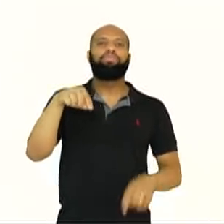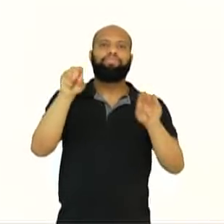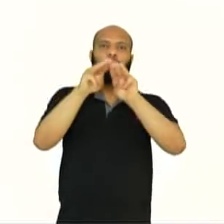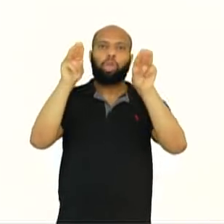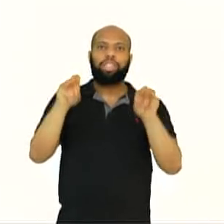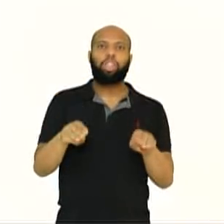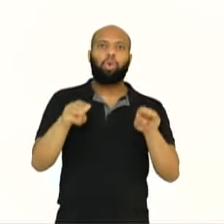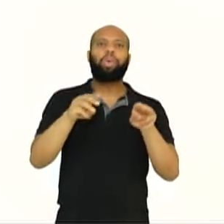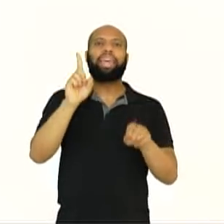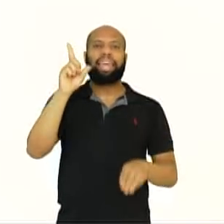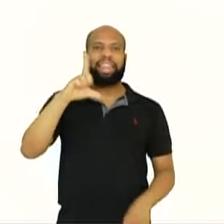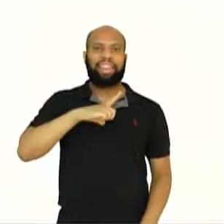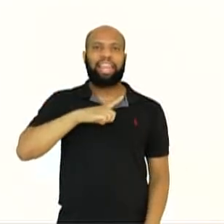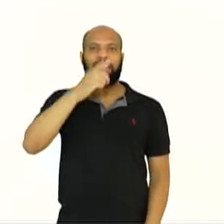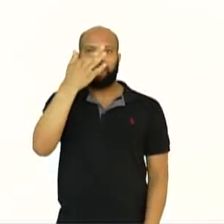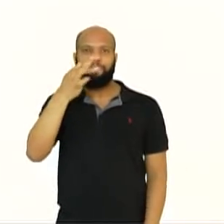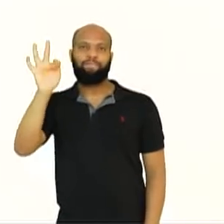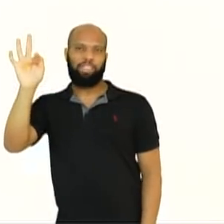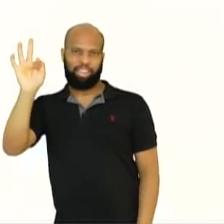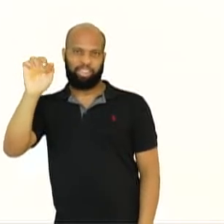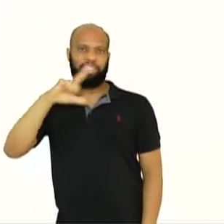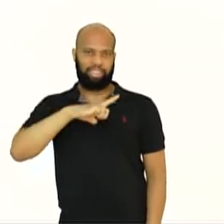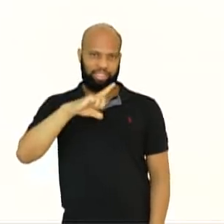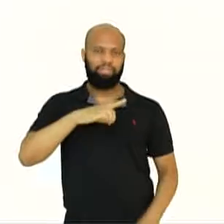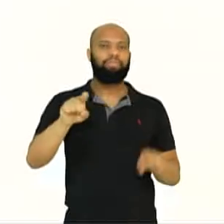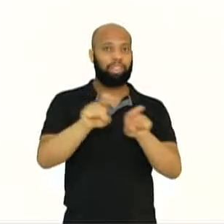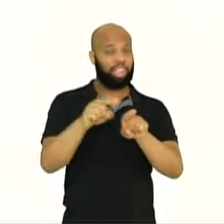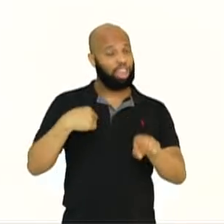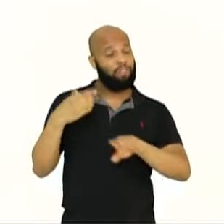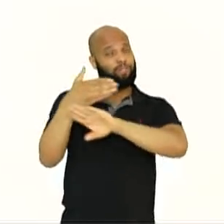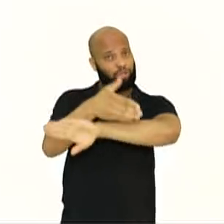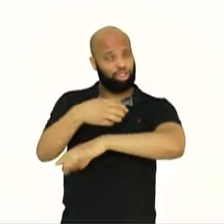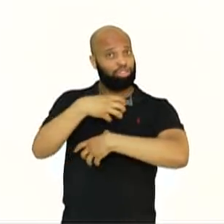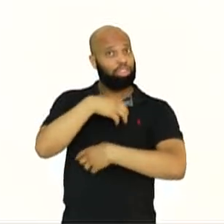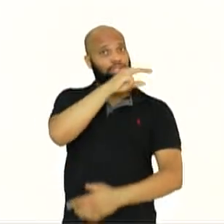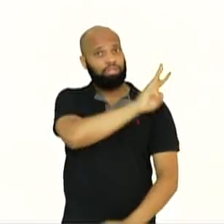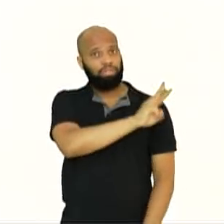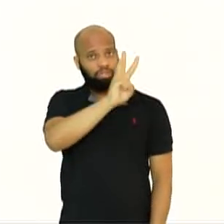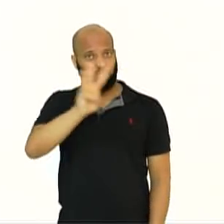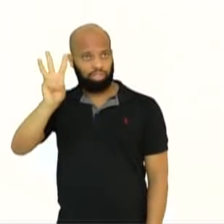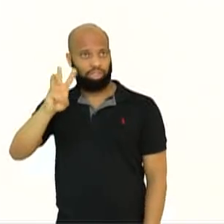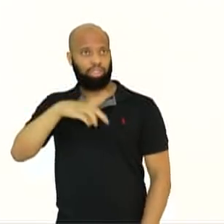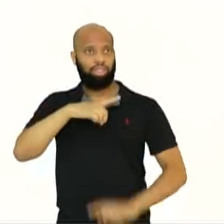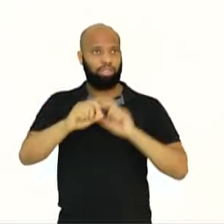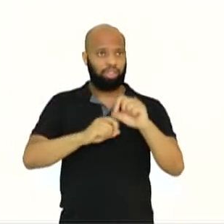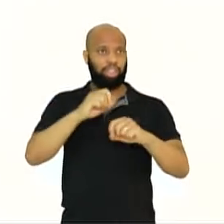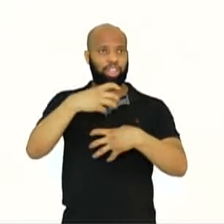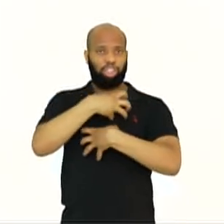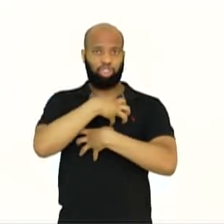todo um tour virtual por dentro, existe todo esse trabalho virtual, né? Então ele tem a